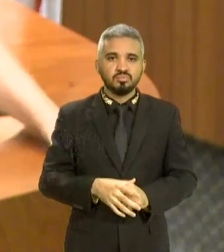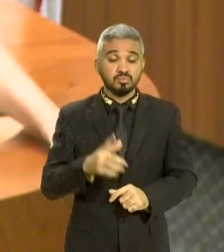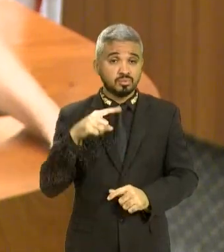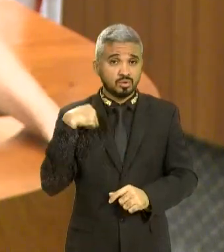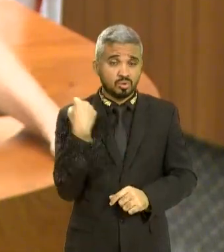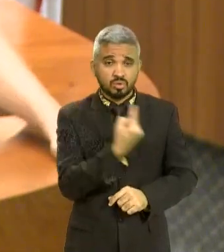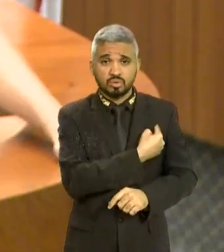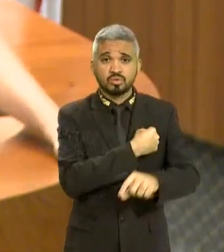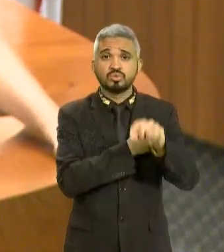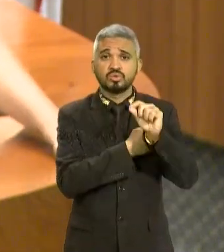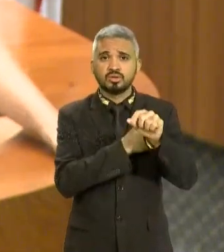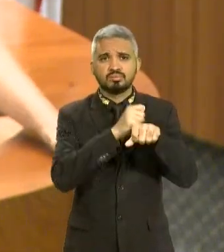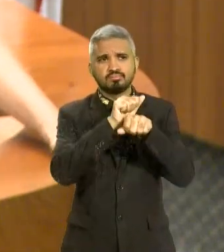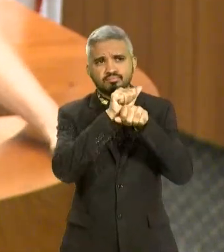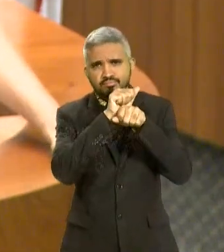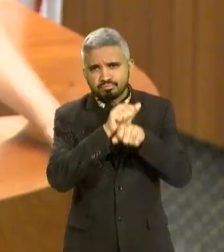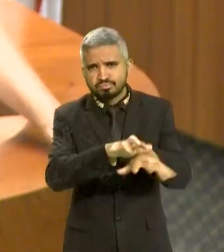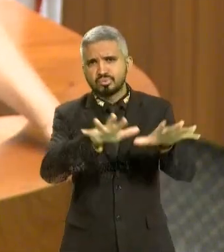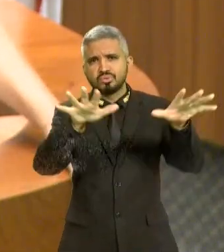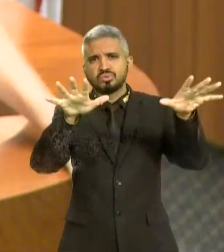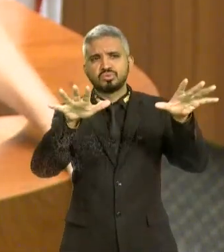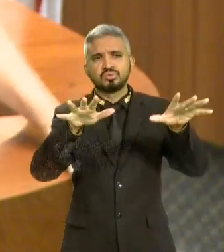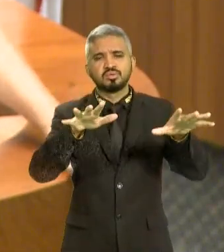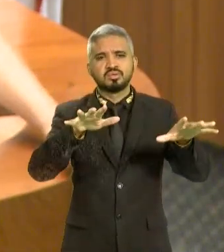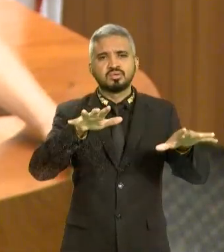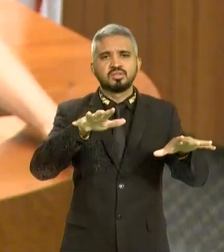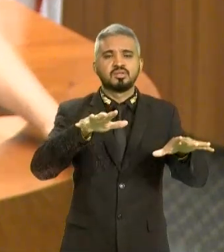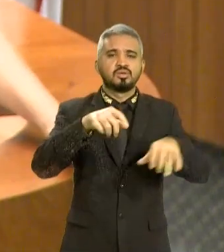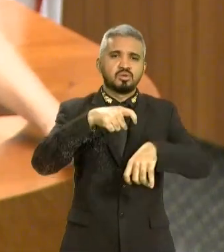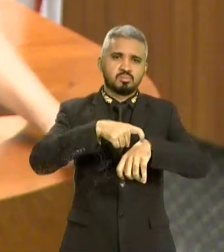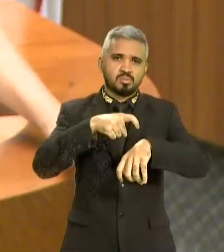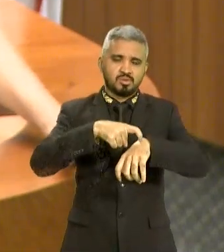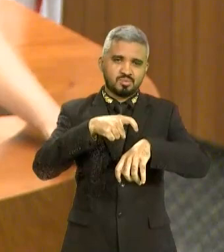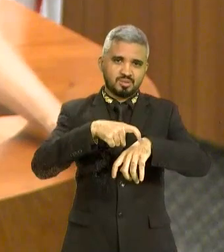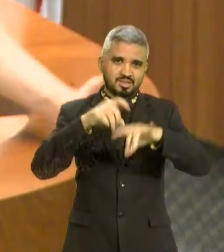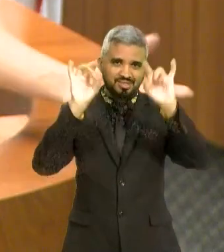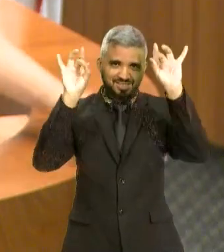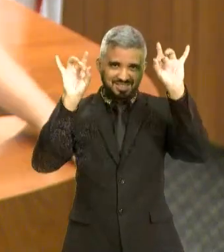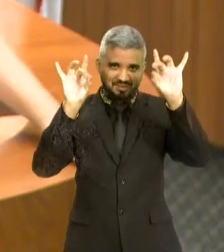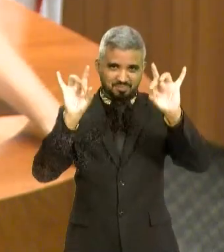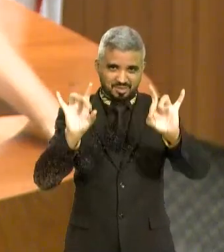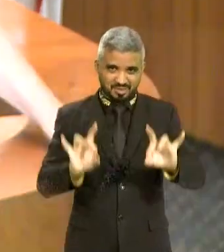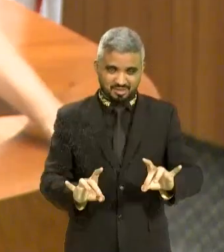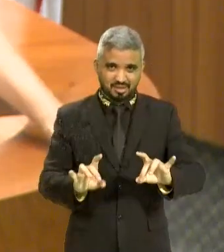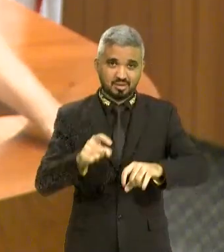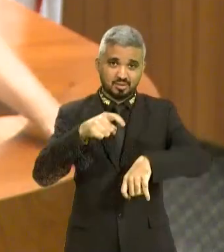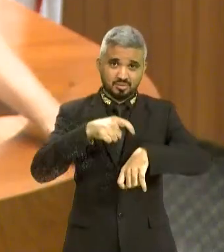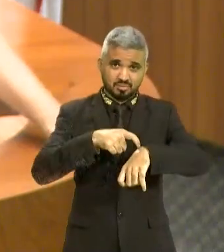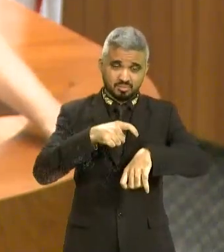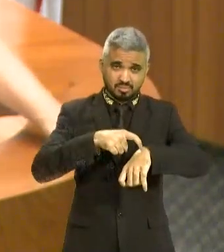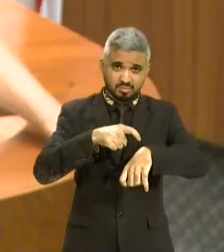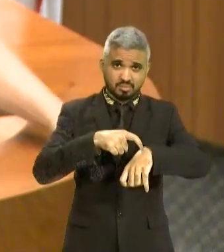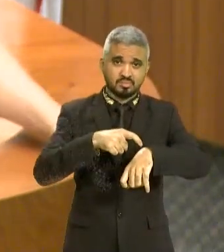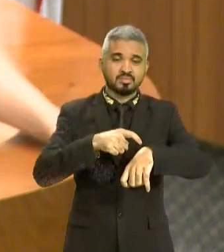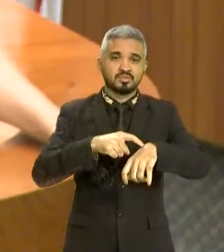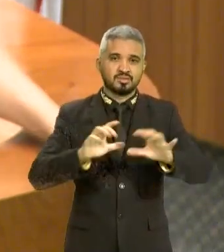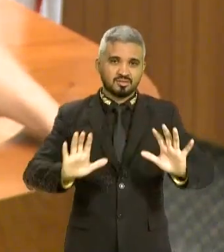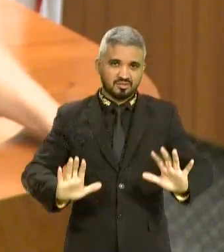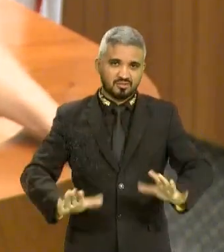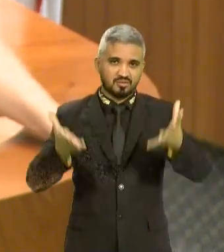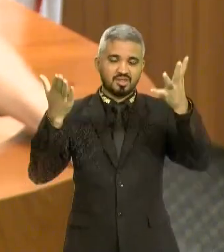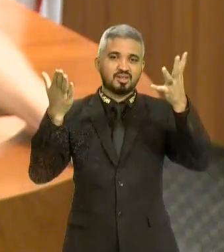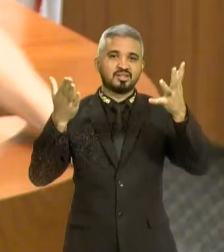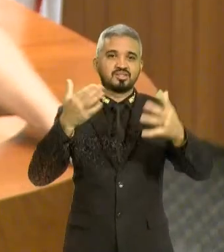Maranhão, mas com todo o país, esse grande momento e esse grande ato de fé, que é a celebração do